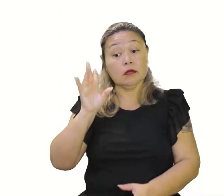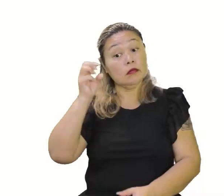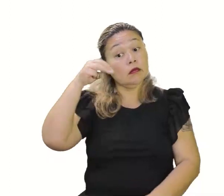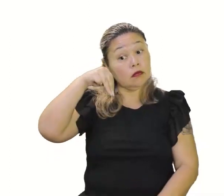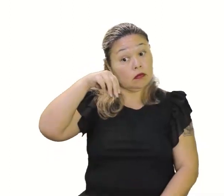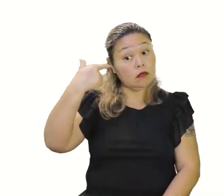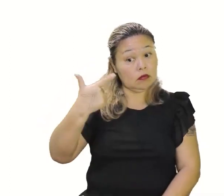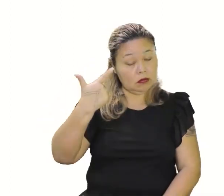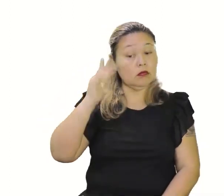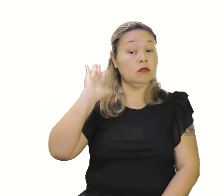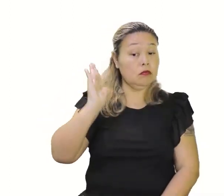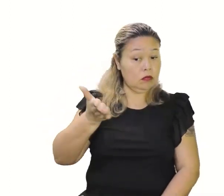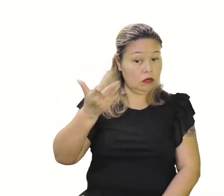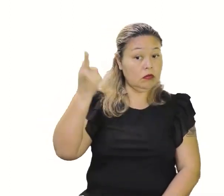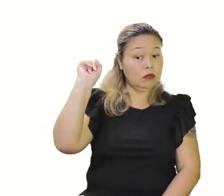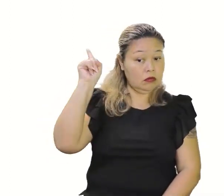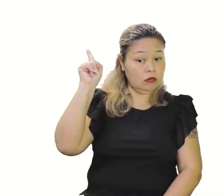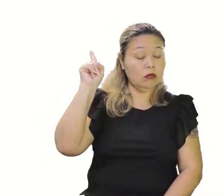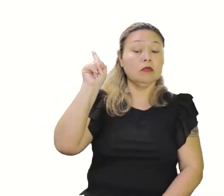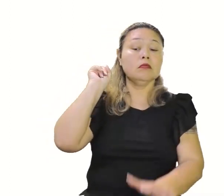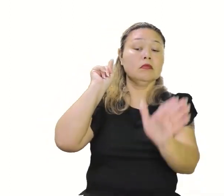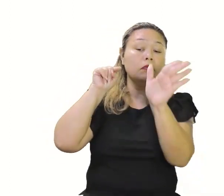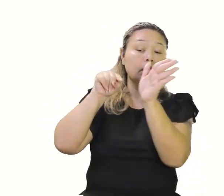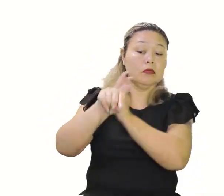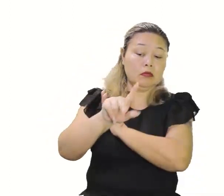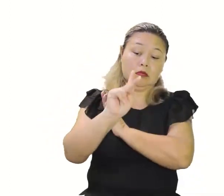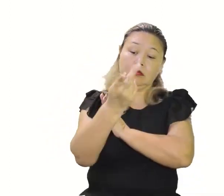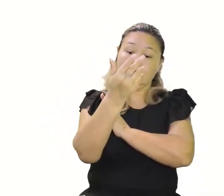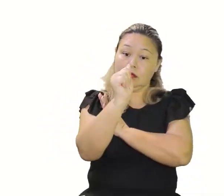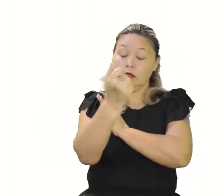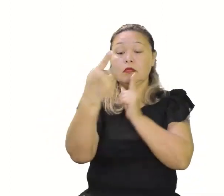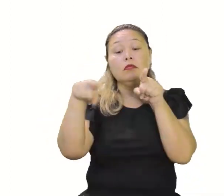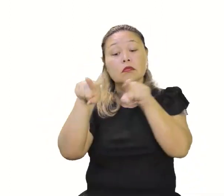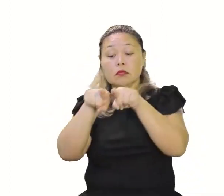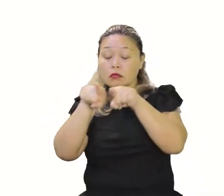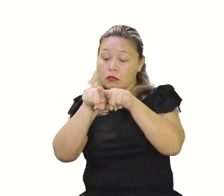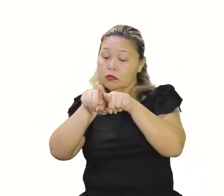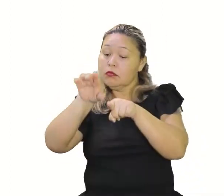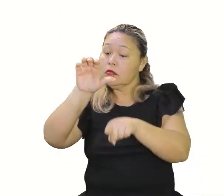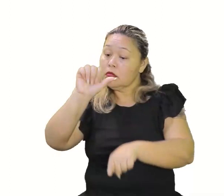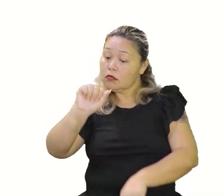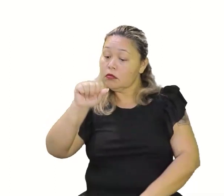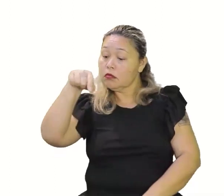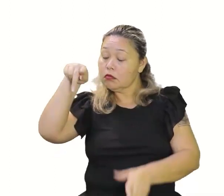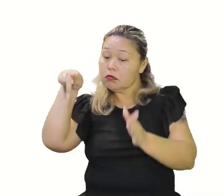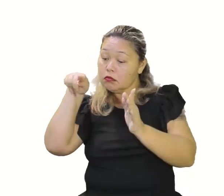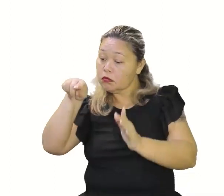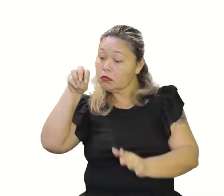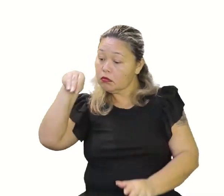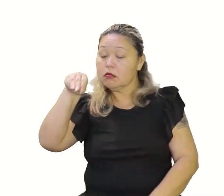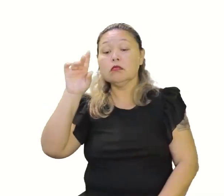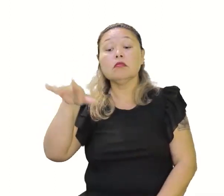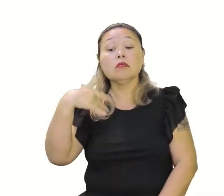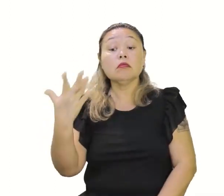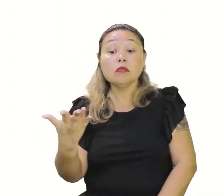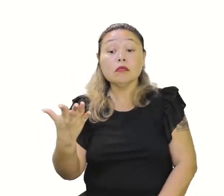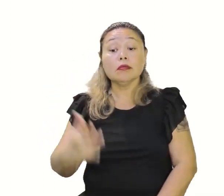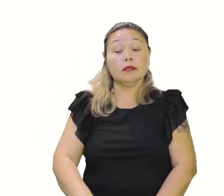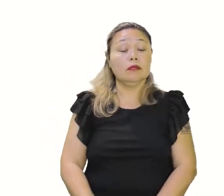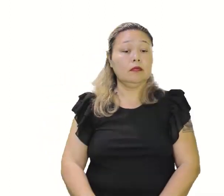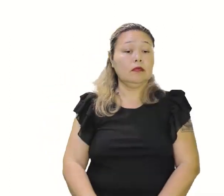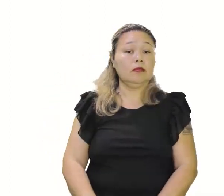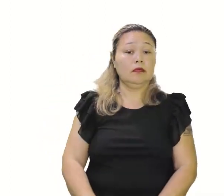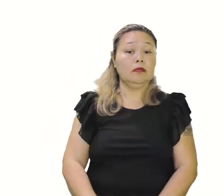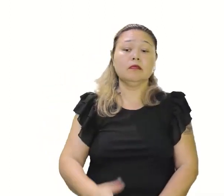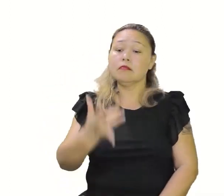quadrados, certo? E tá perguntando em hectares e em alqueires mineiros, né? Então vamos lá. Muito